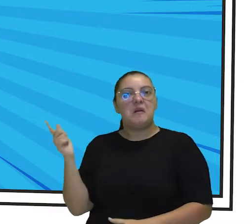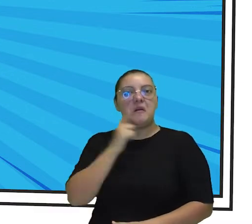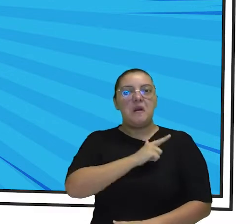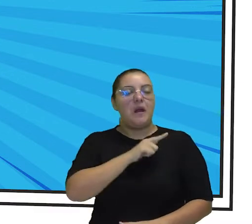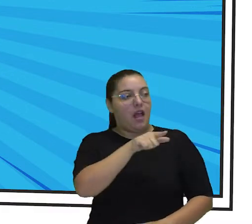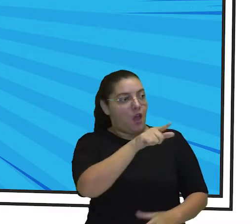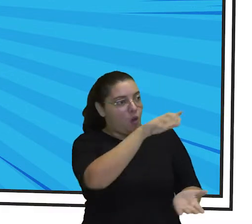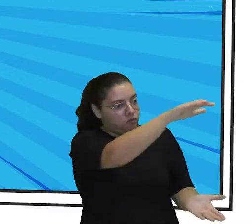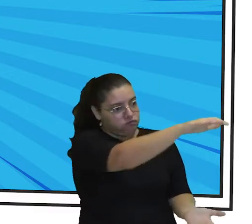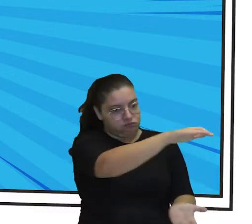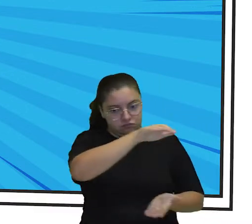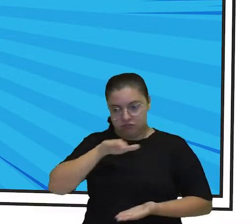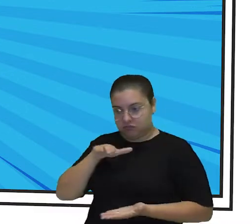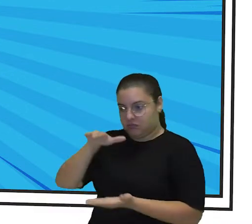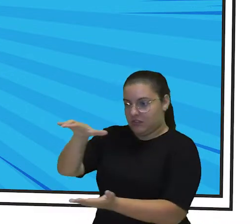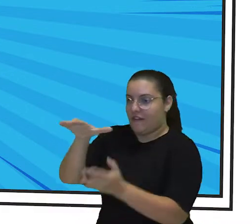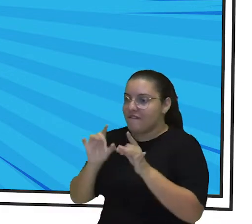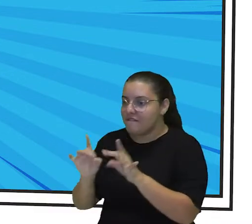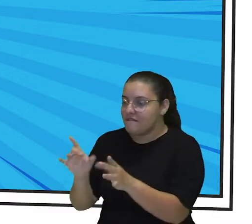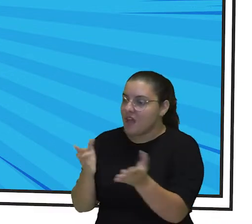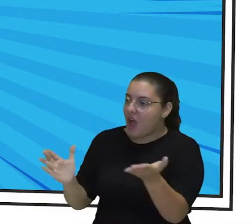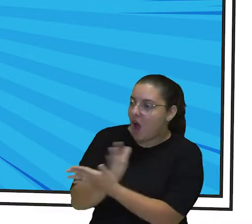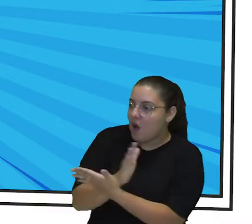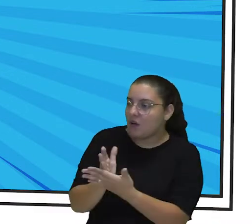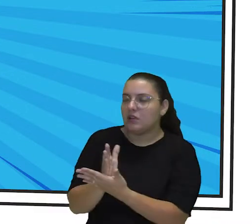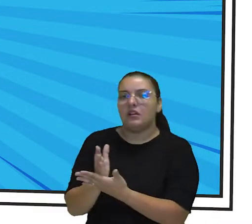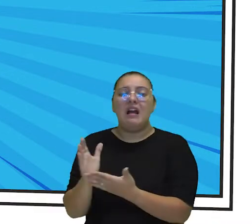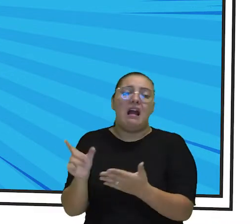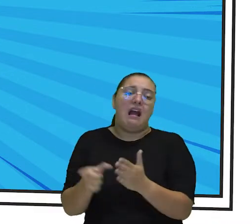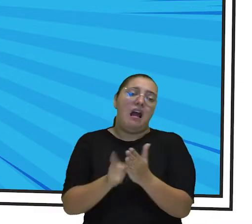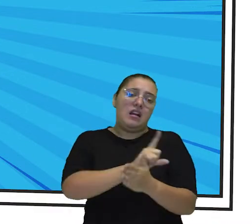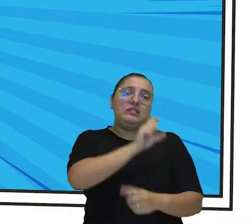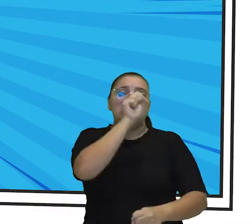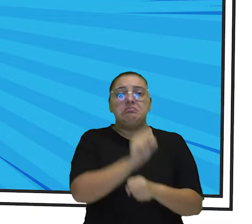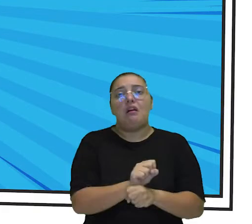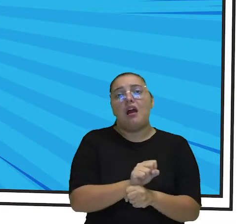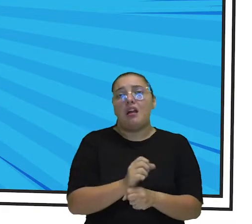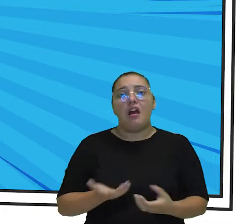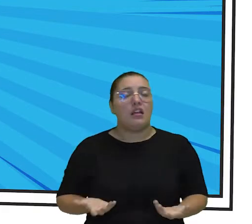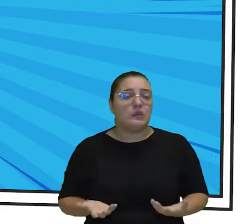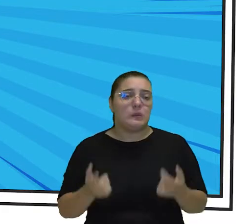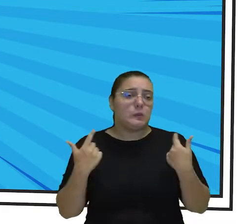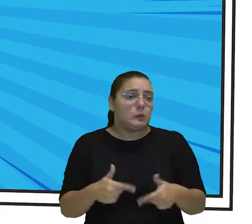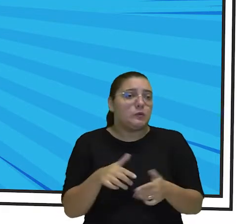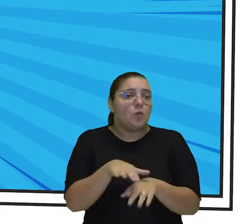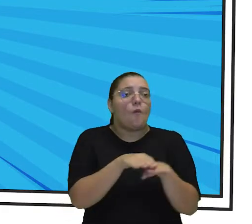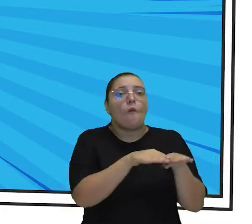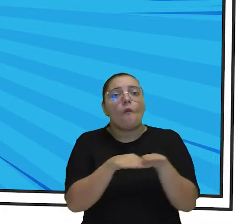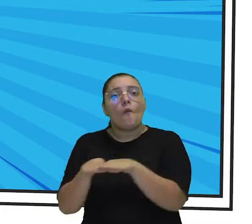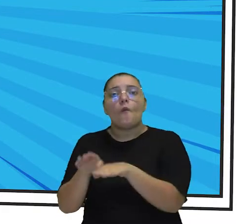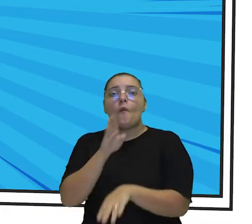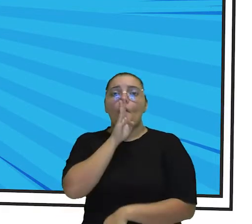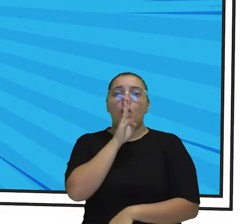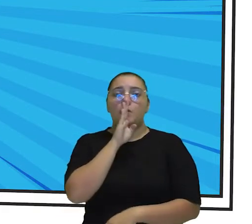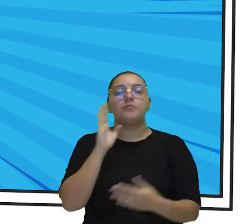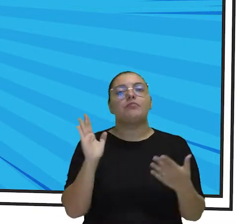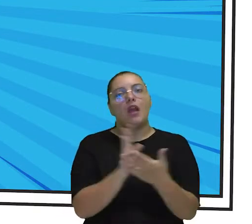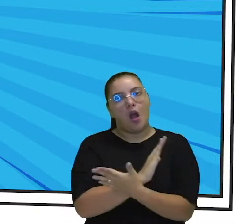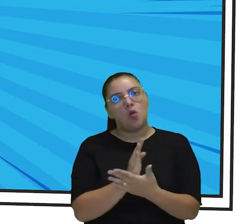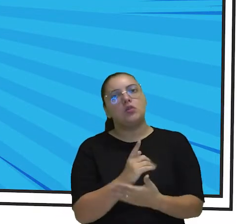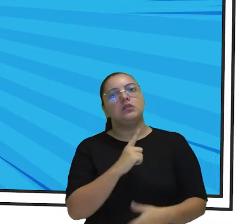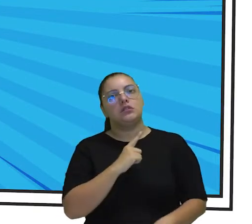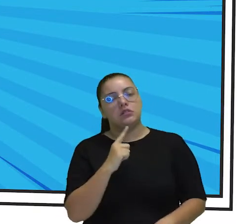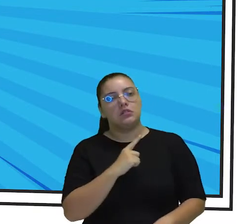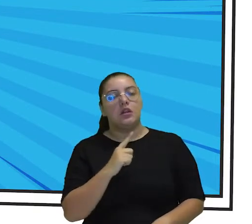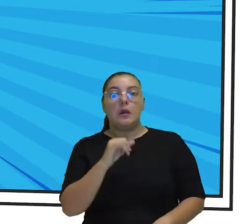de uma certa maneira, em alguns lugares estava parado, estava morto. É claro, algumas exceções existiam, como